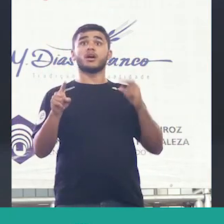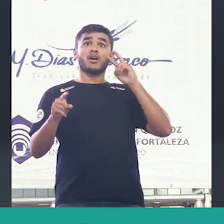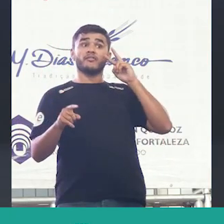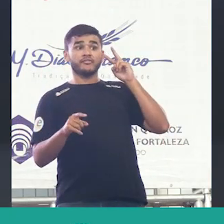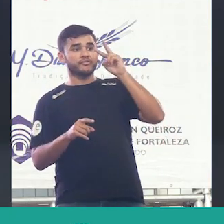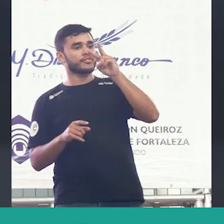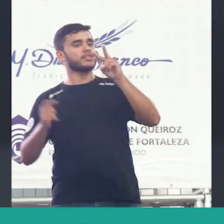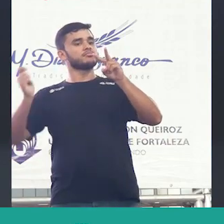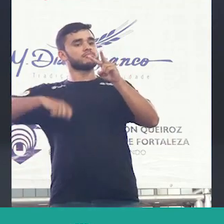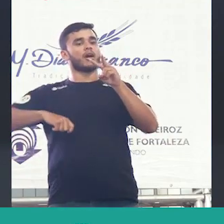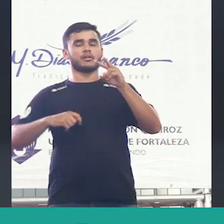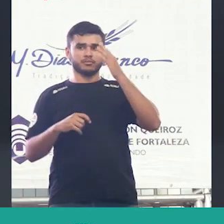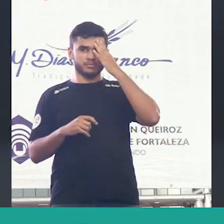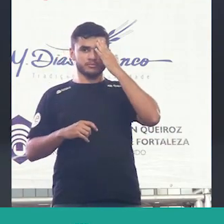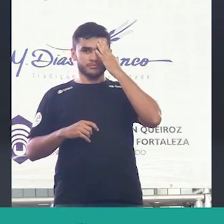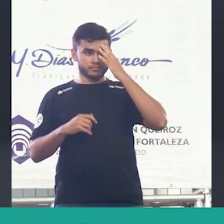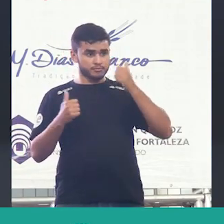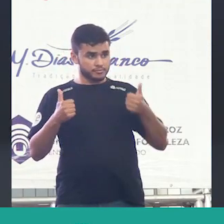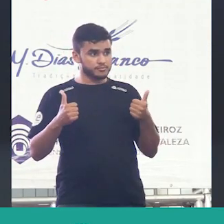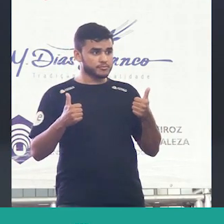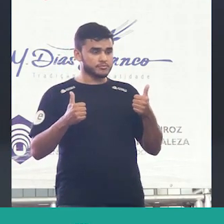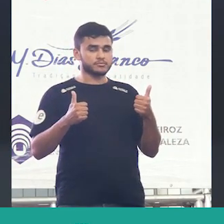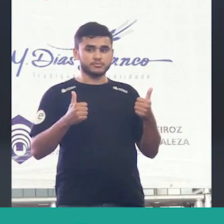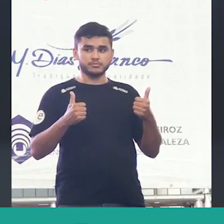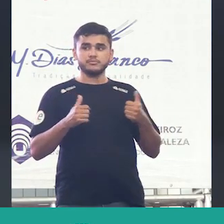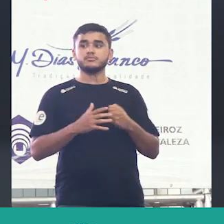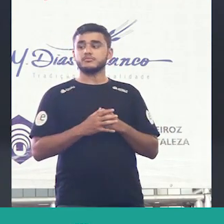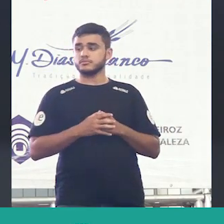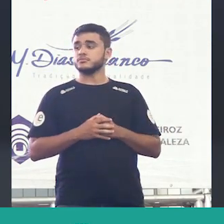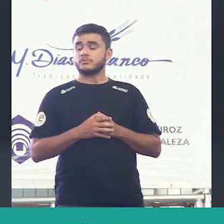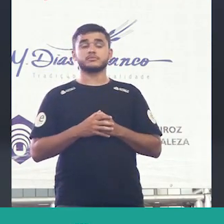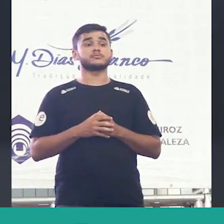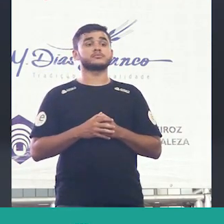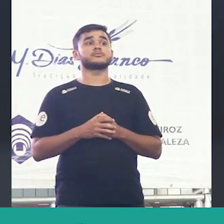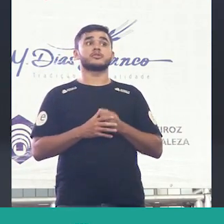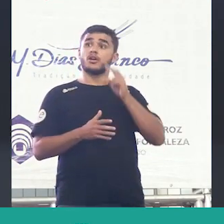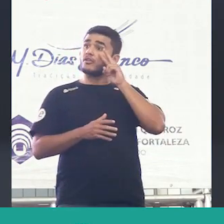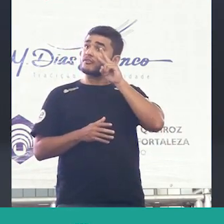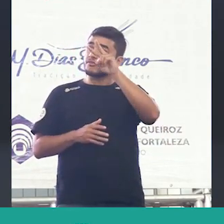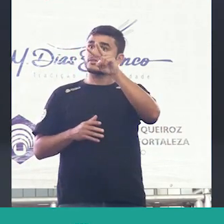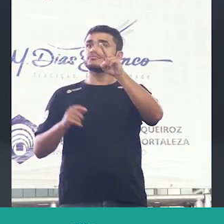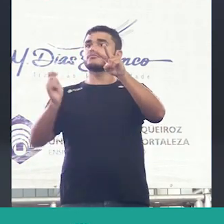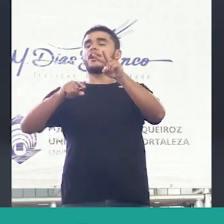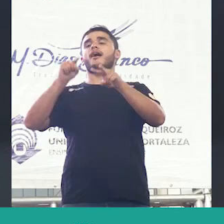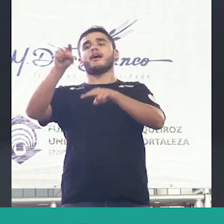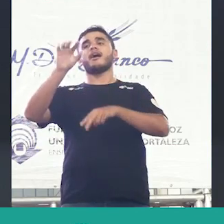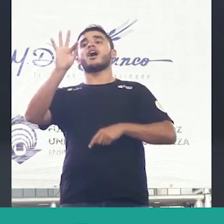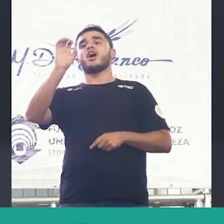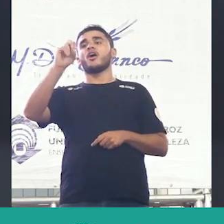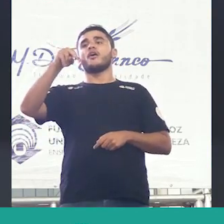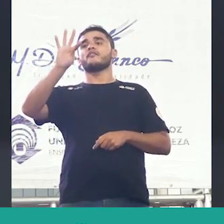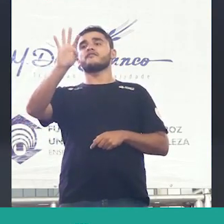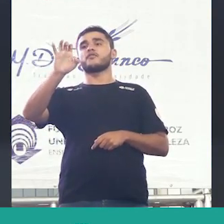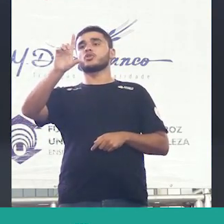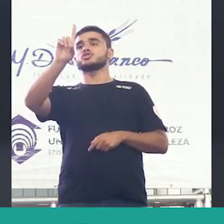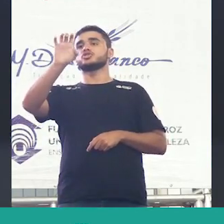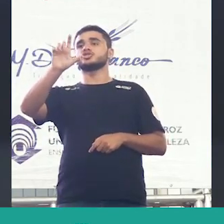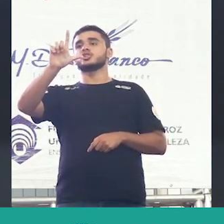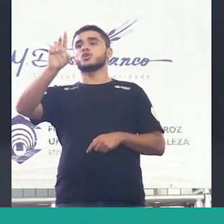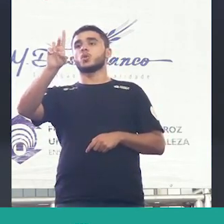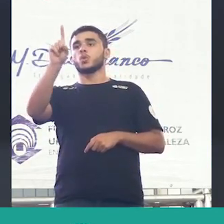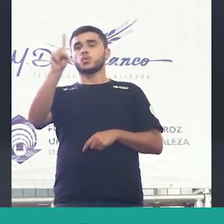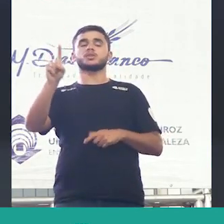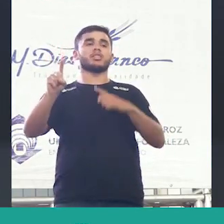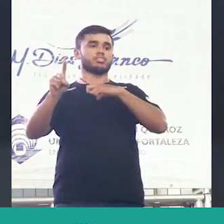quê, pessoal? Fala. Fonte de luz é tudo aquilo que é visível. Se for